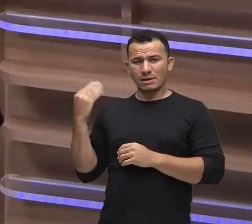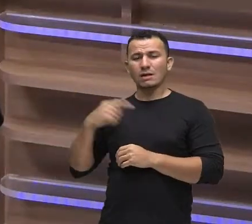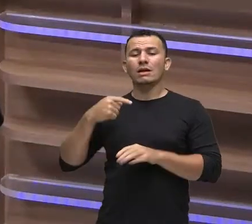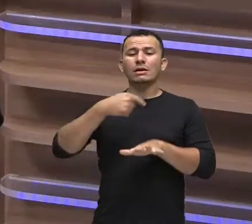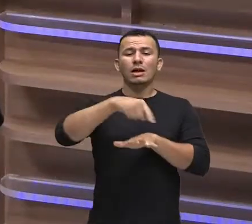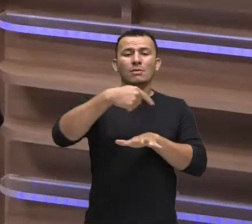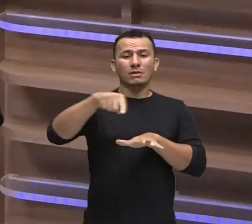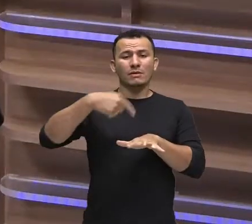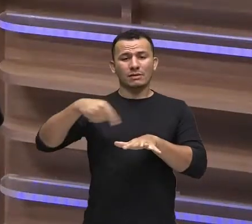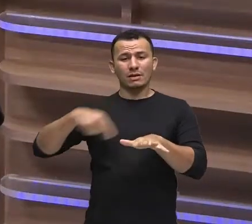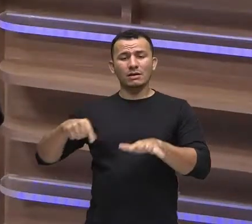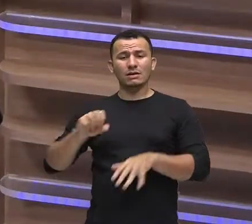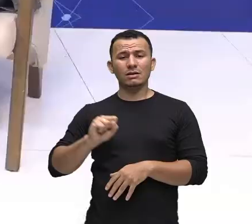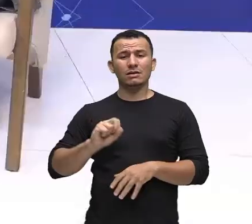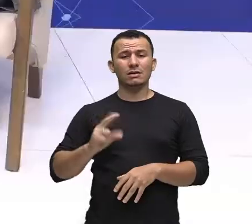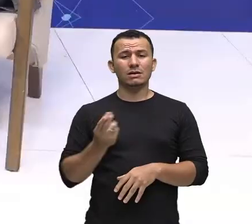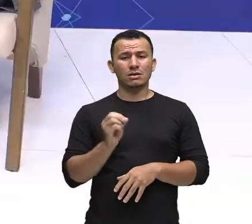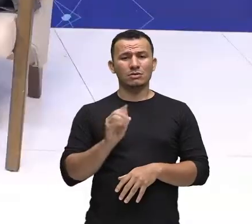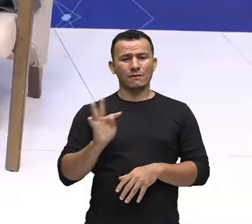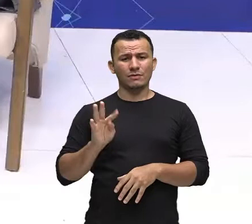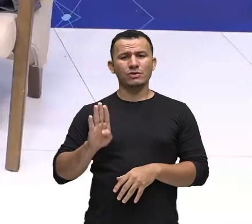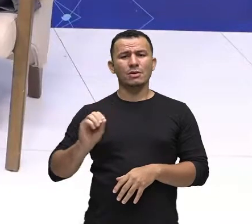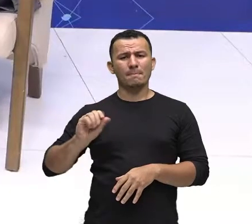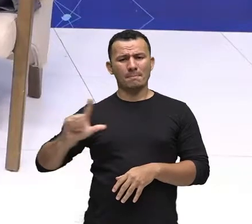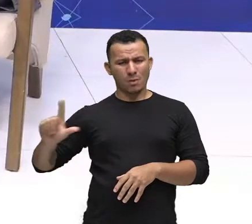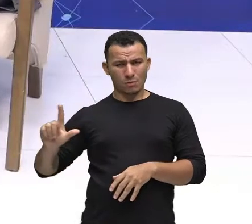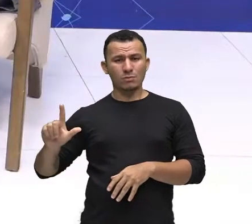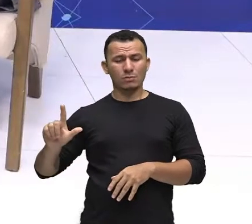chama softball, que é